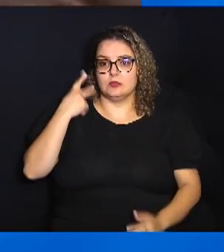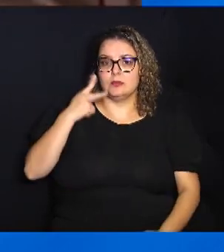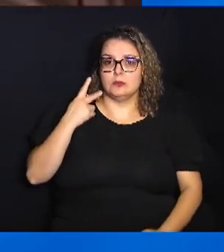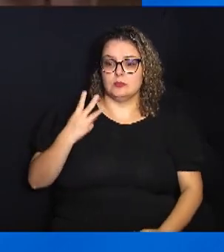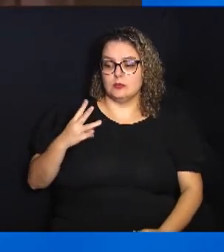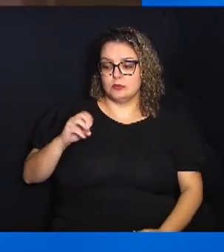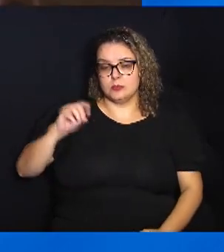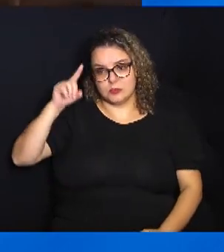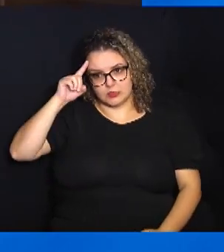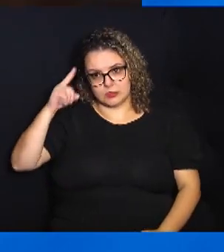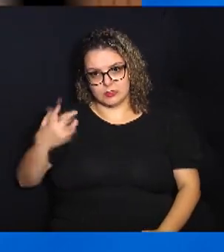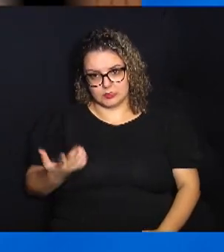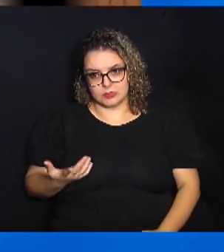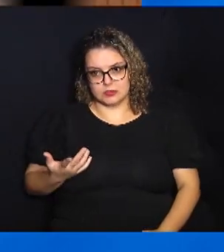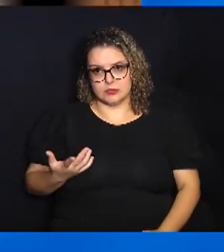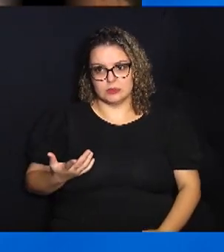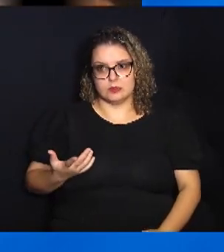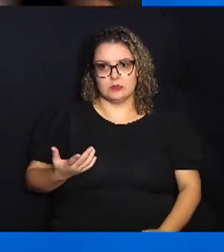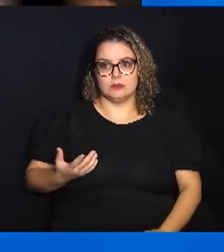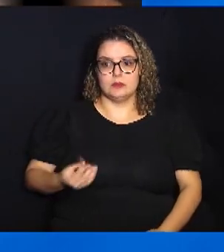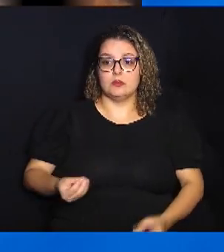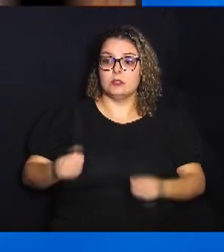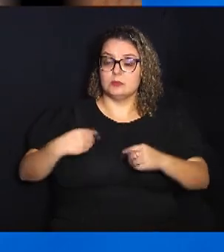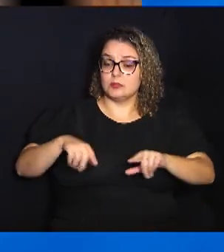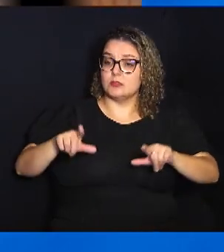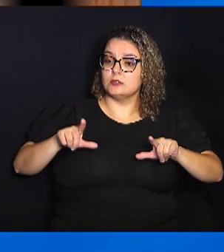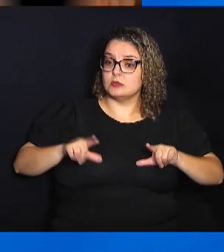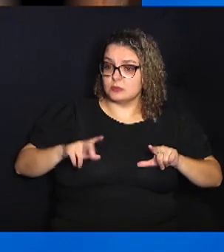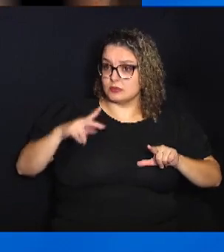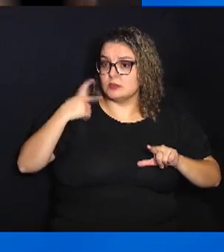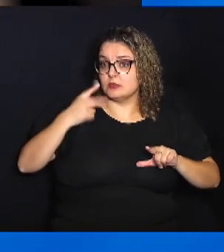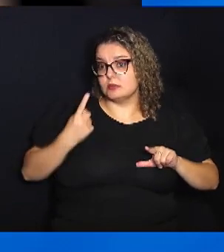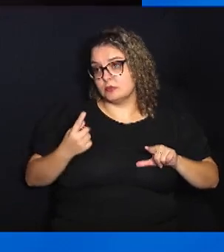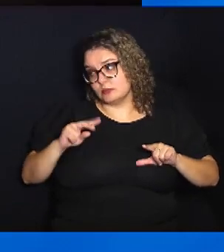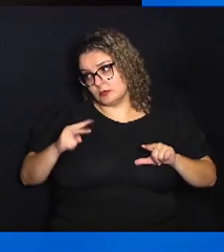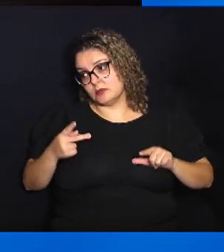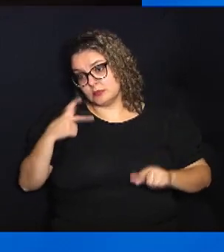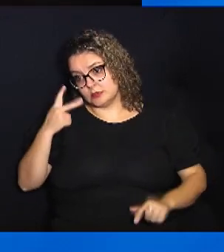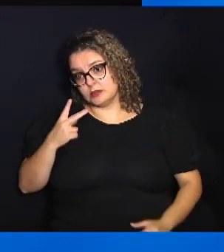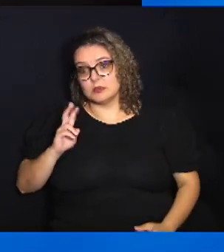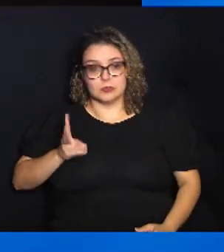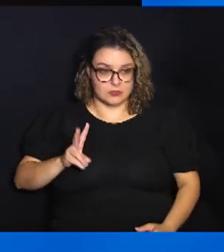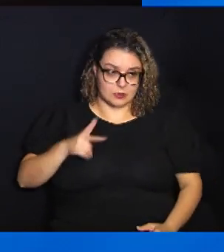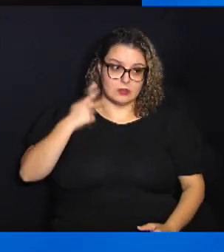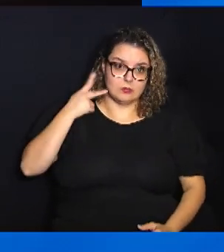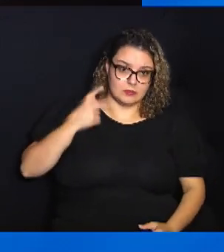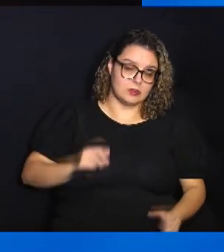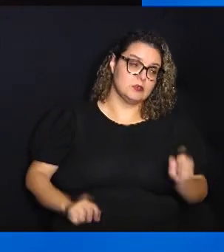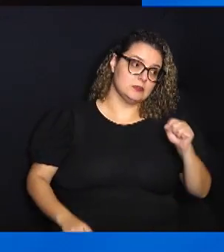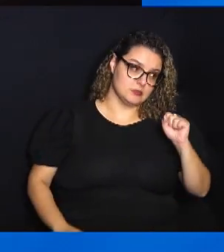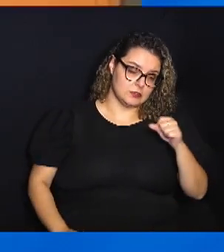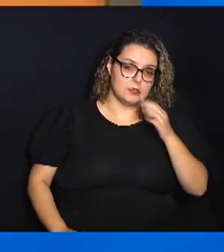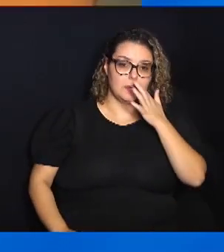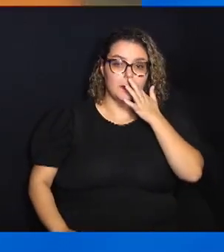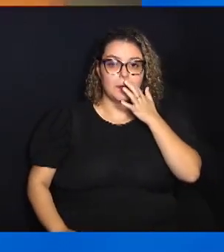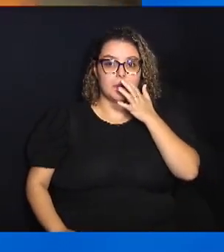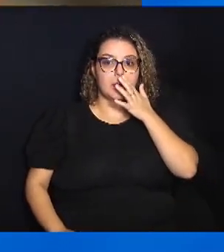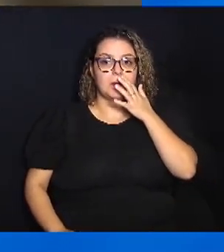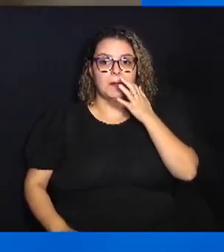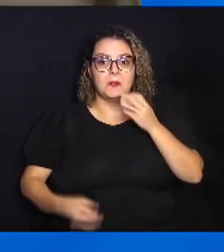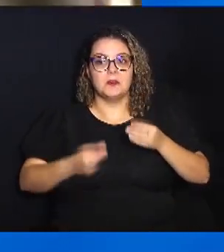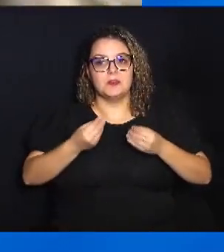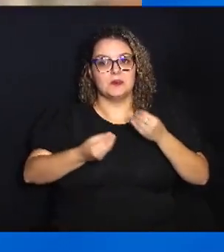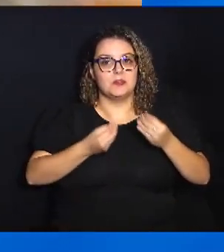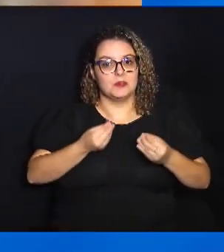30 dias, Sim. que me deu o título de vereador. Uma vez vereador, sempre vereador, né, Mirna? E como foi